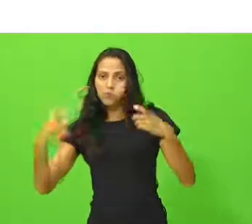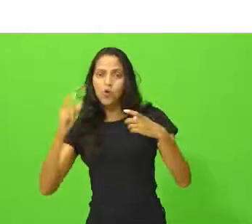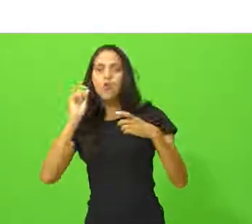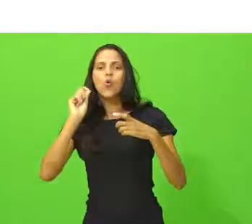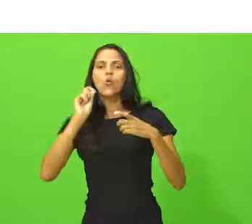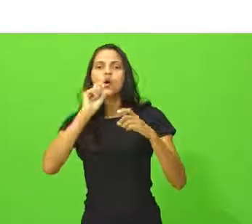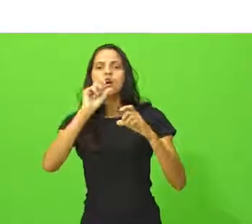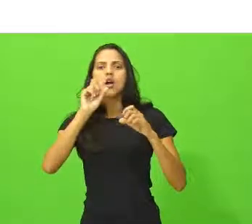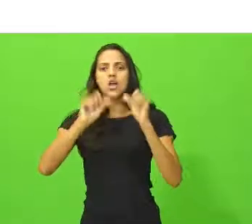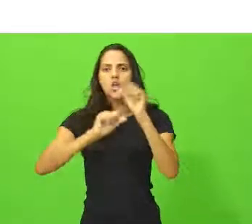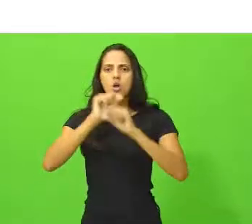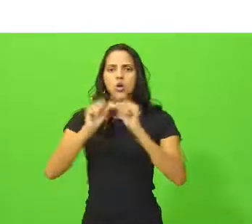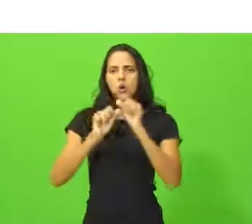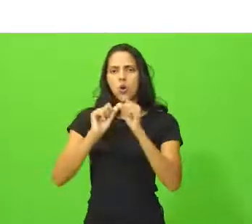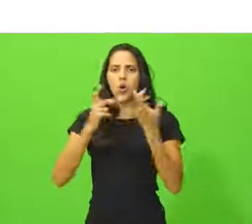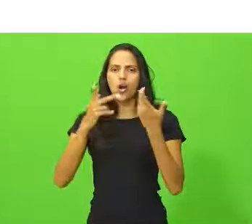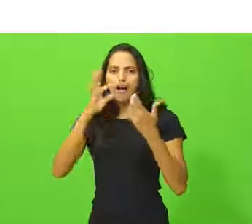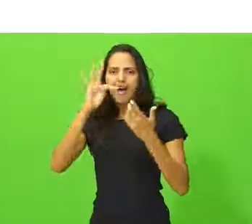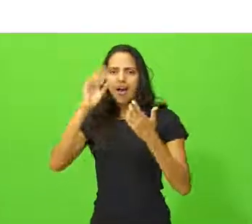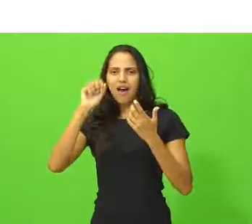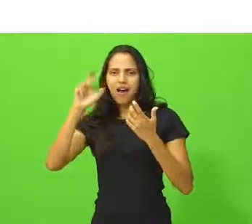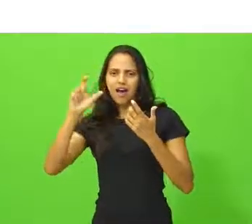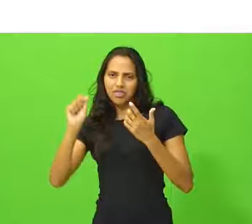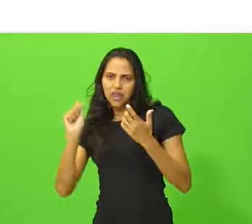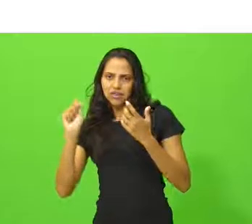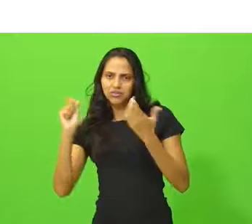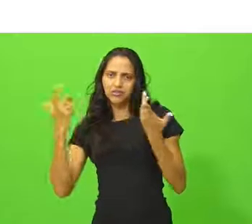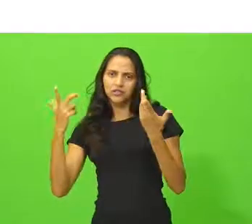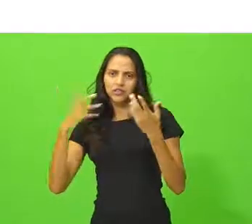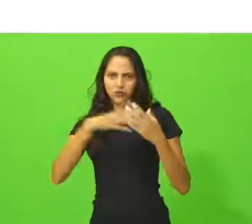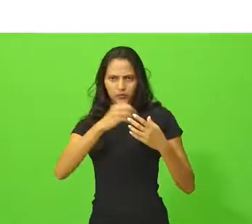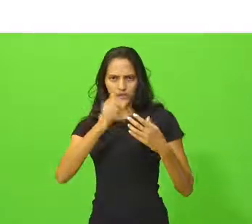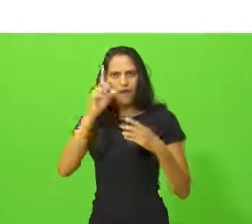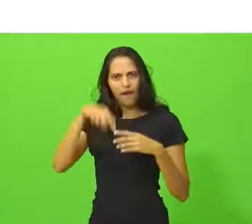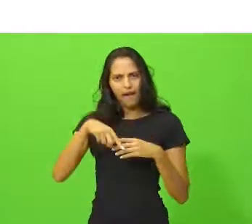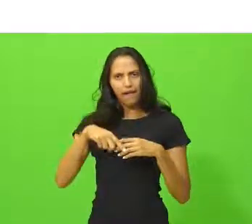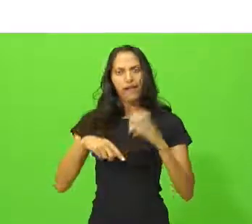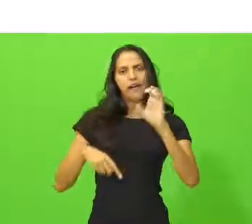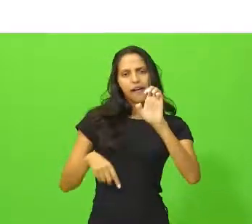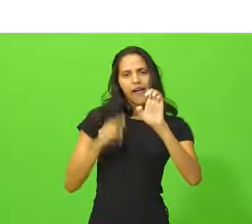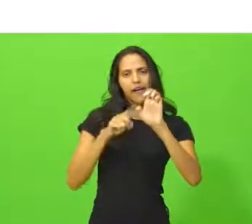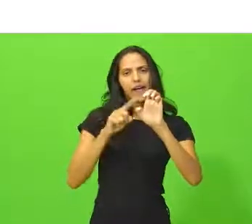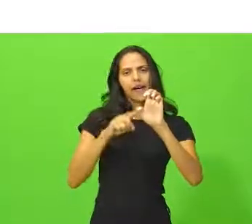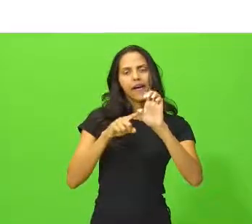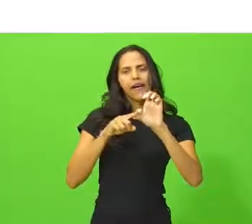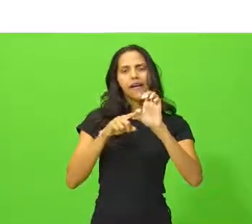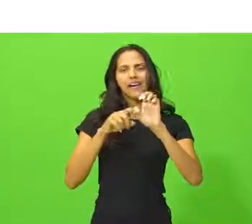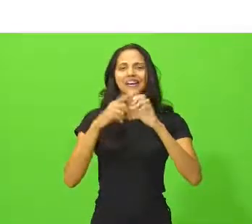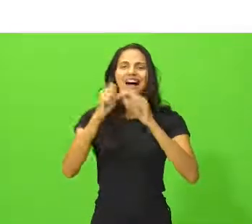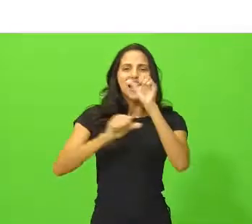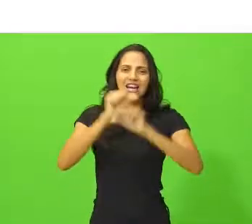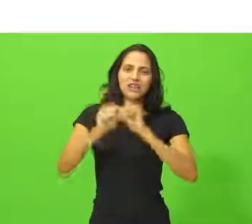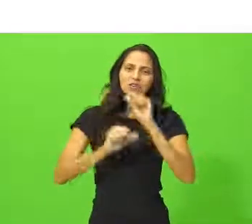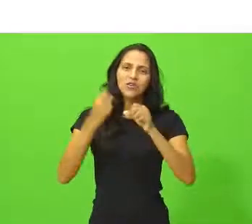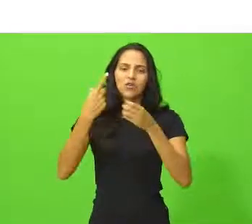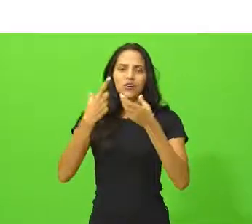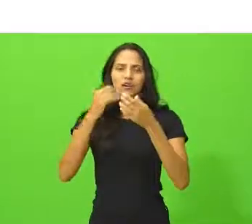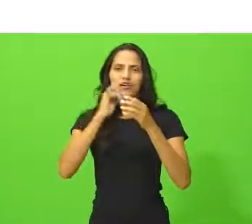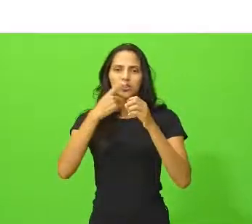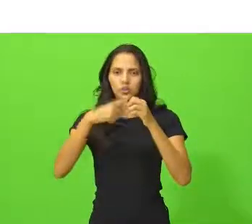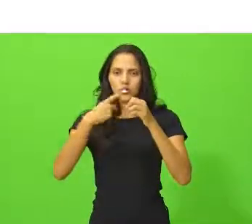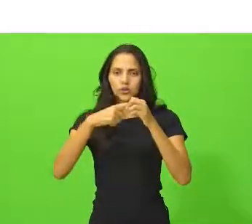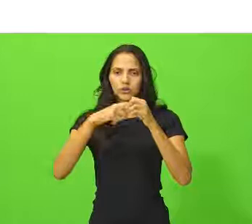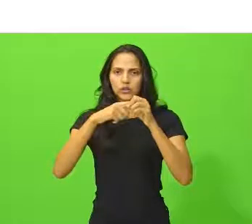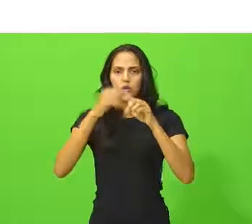a ser a taxa de fecundidade. Letra E, com a intensificação do processo de urbanização, o número de filhos